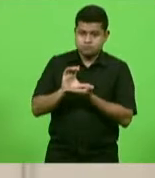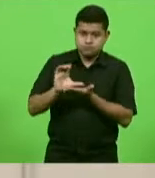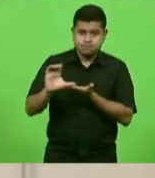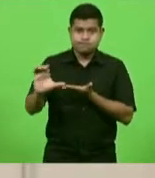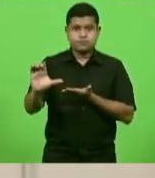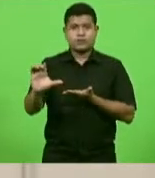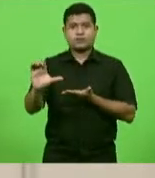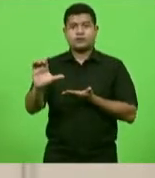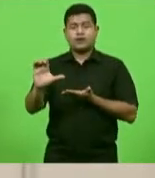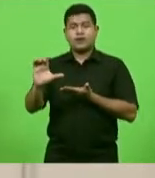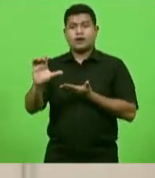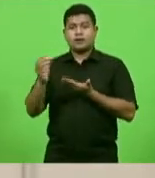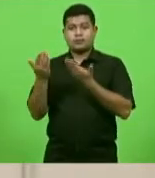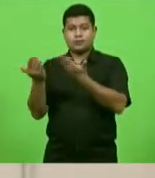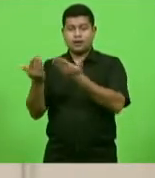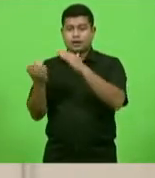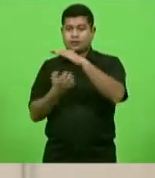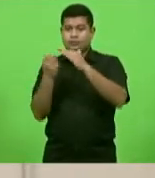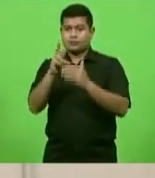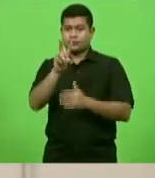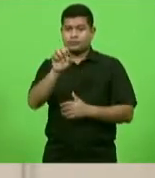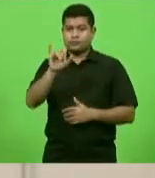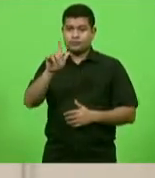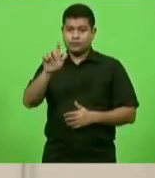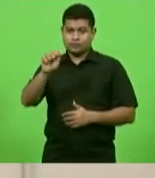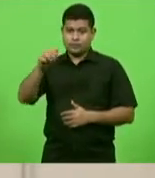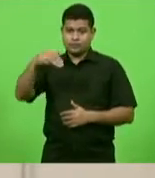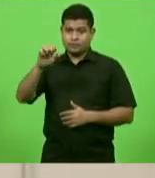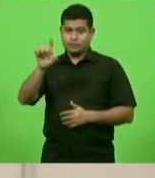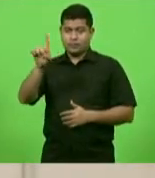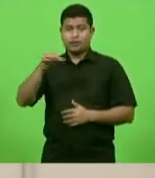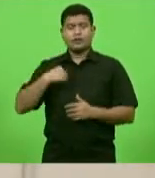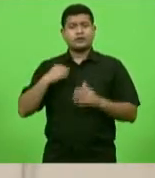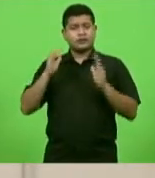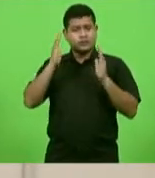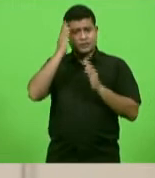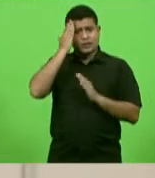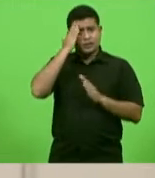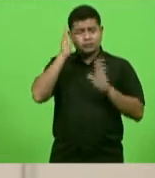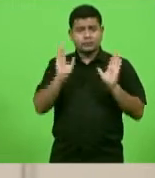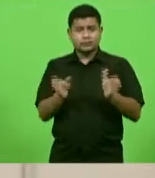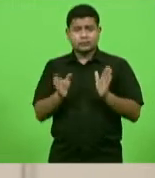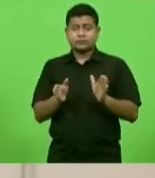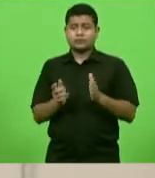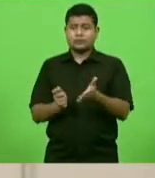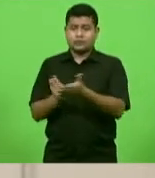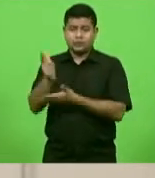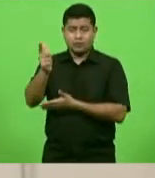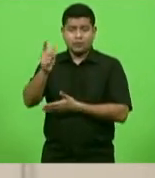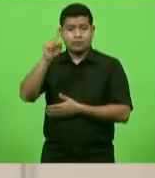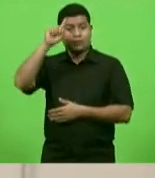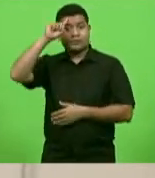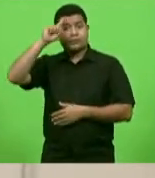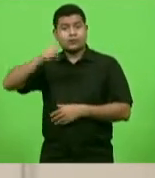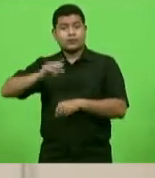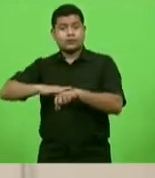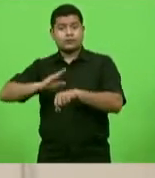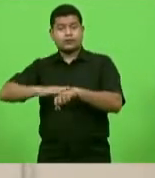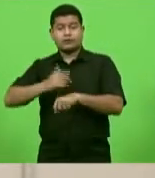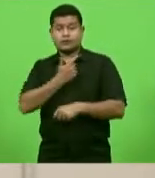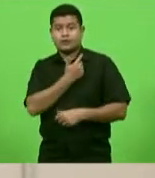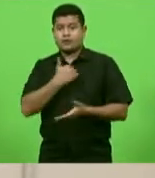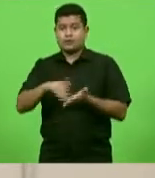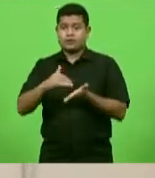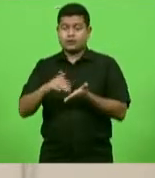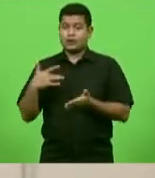em favor da Veigamed, tinha ciência sobre a compra dos respiradores ordenada pelo secretário da Saúde